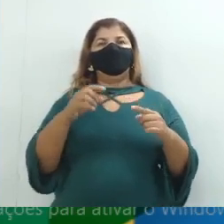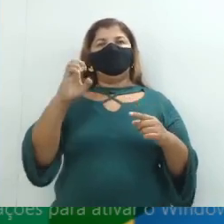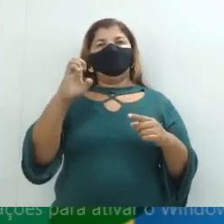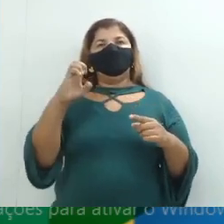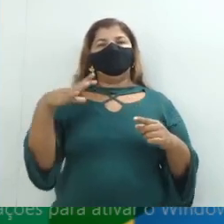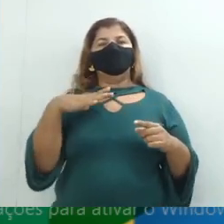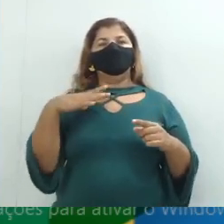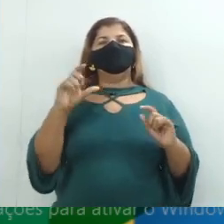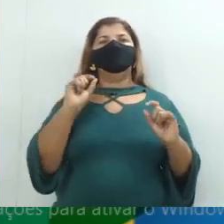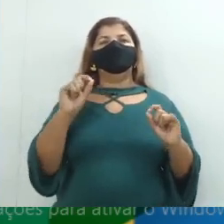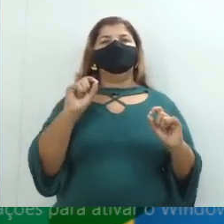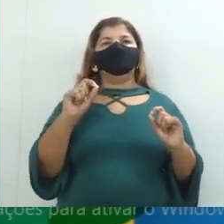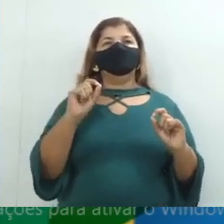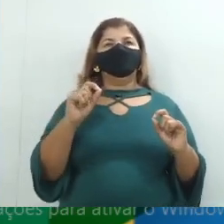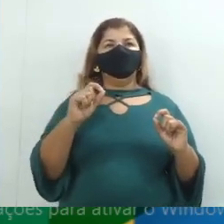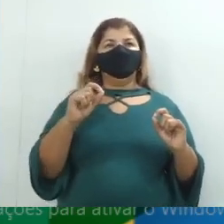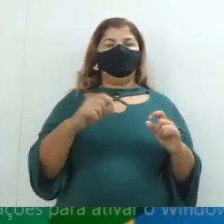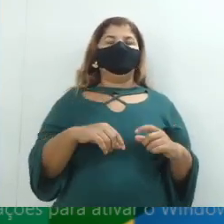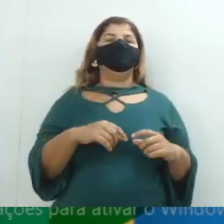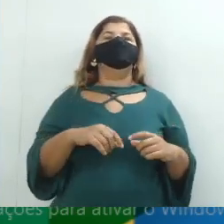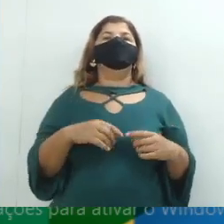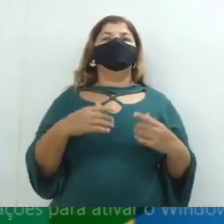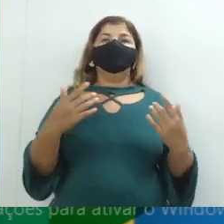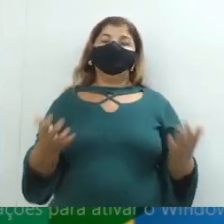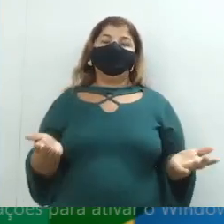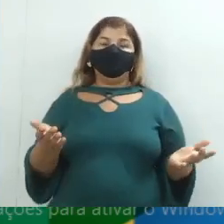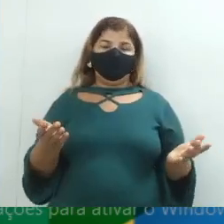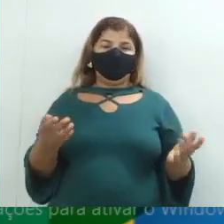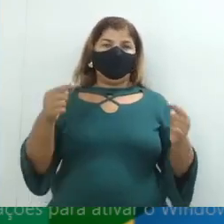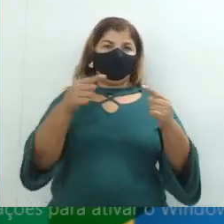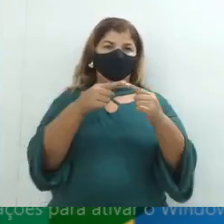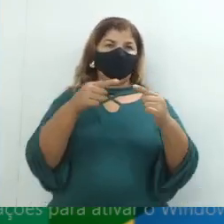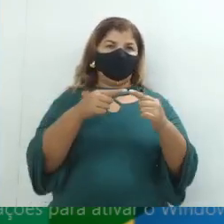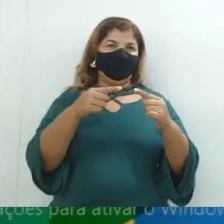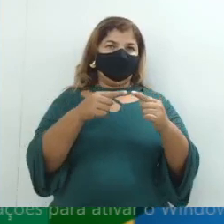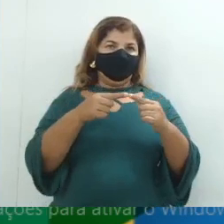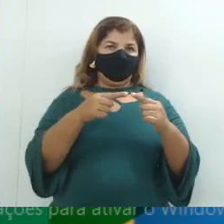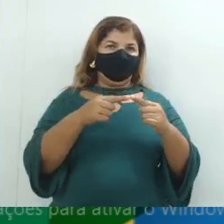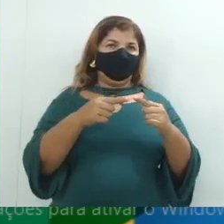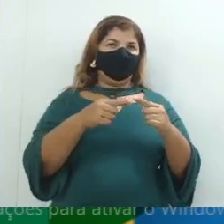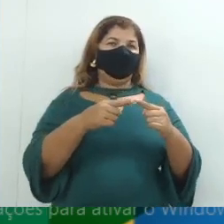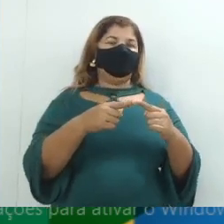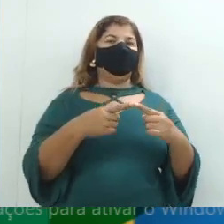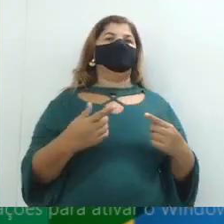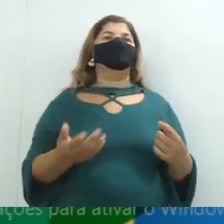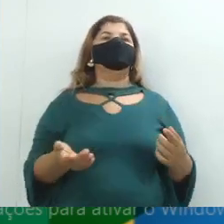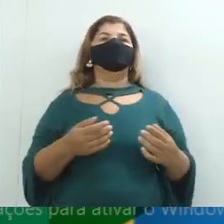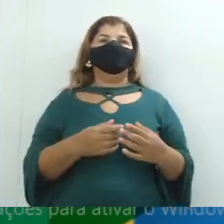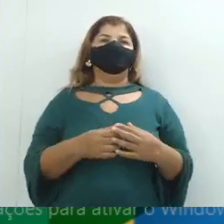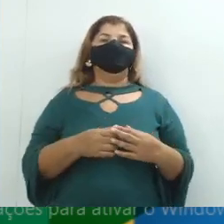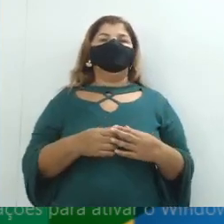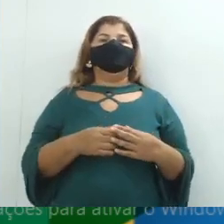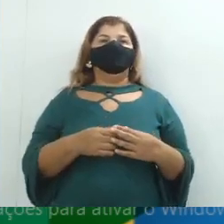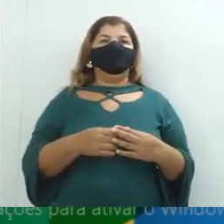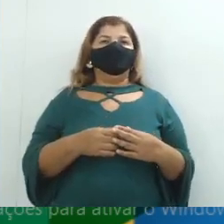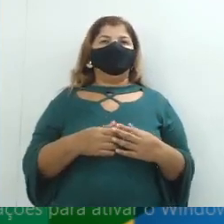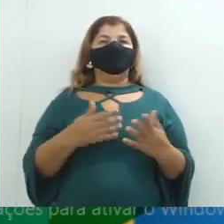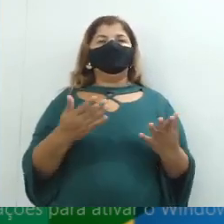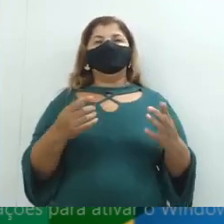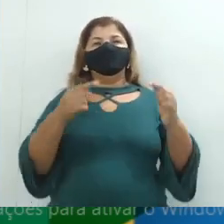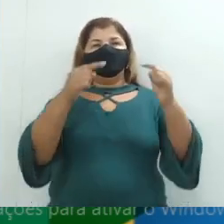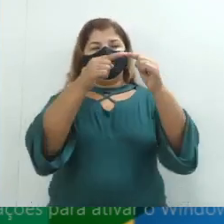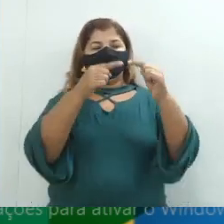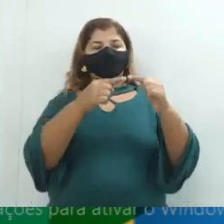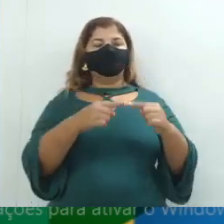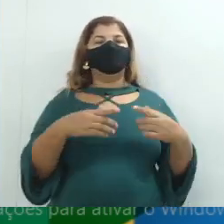Hegel, não? Se o homem não trabalhar, também não comerá. Essas palavras de São Paulo, o apóstolo, são mais